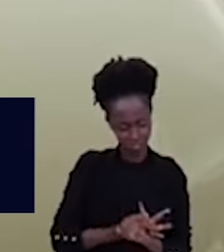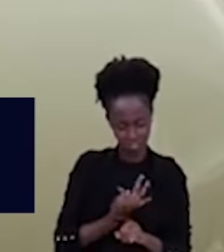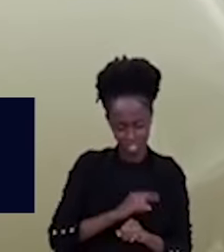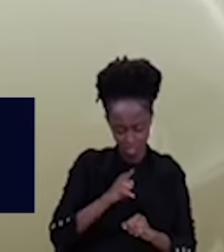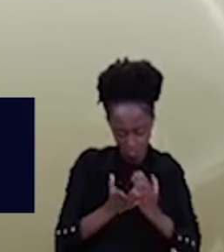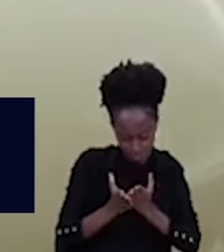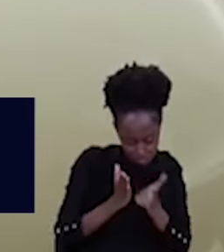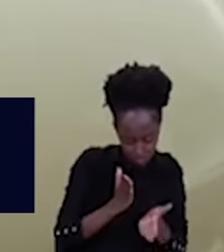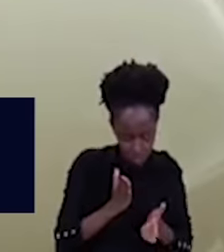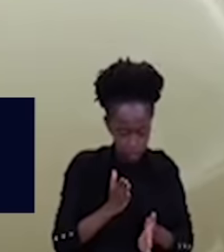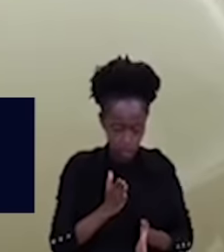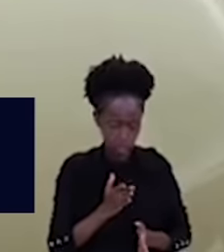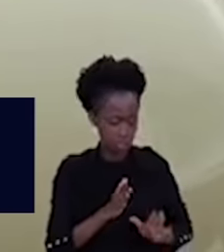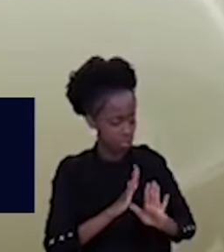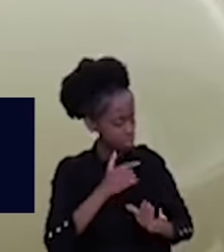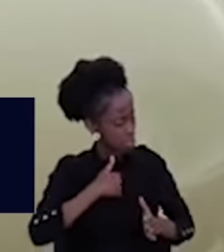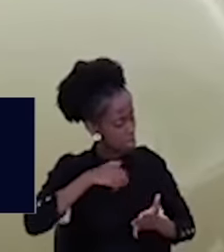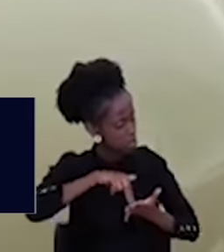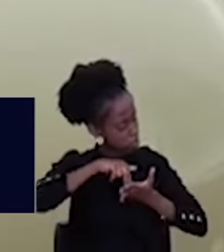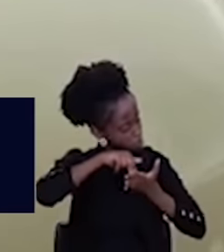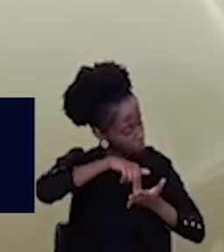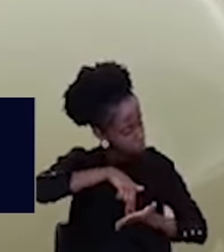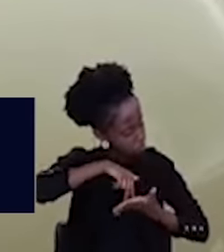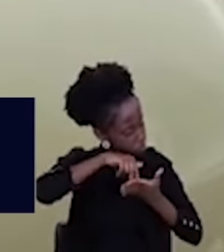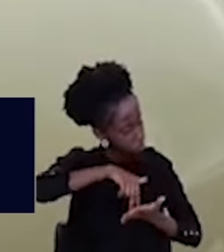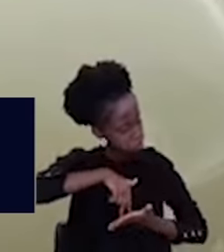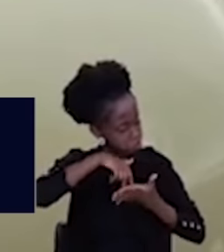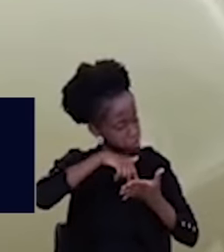não suportaria, disseram que eu não